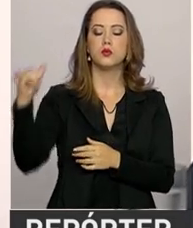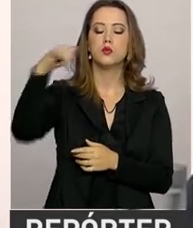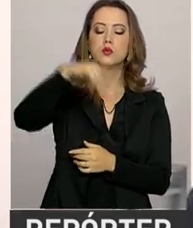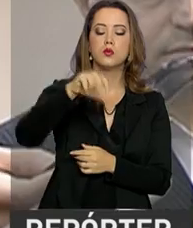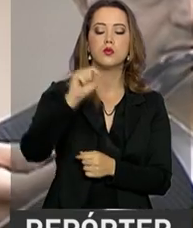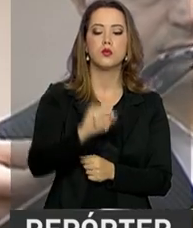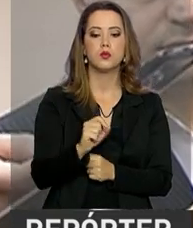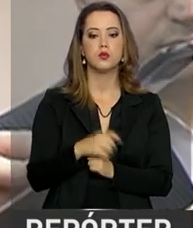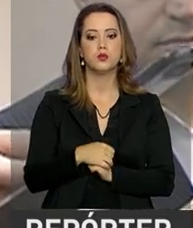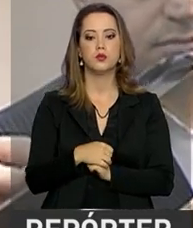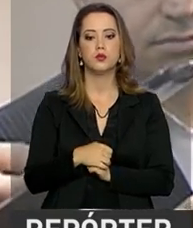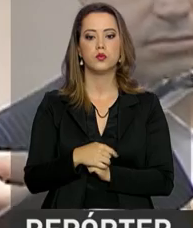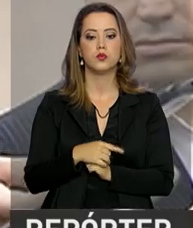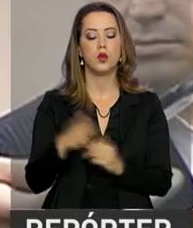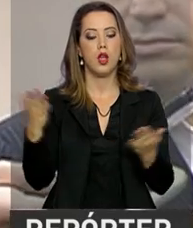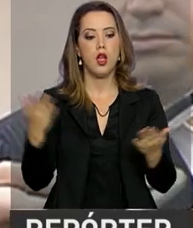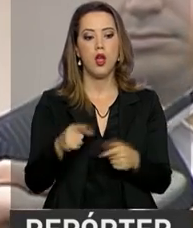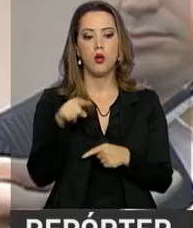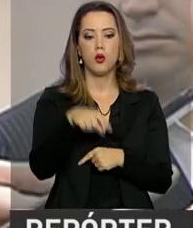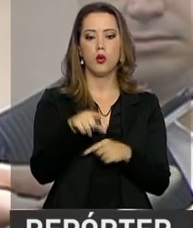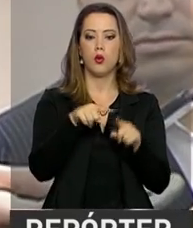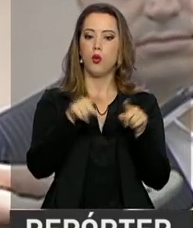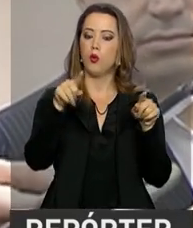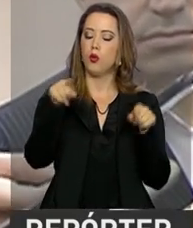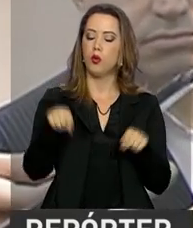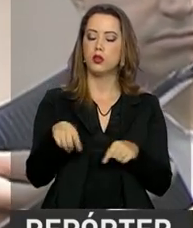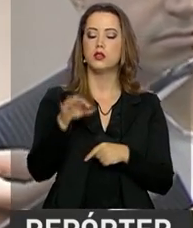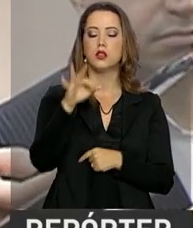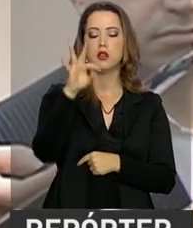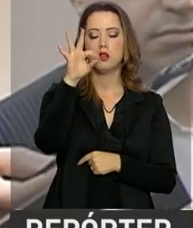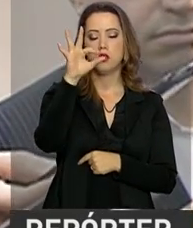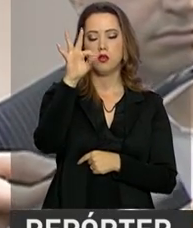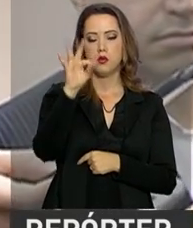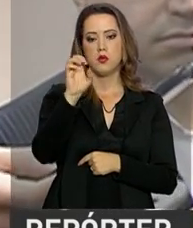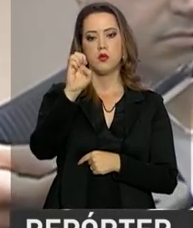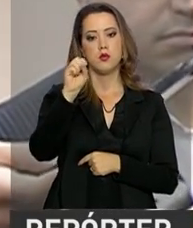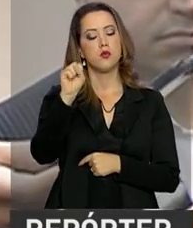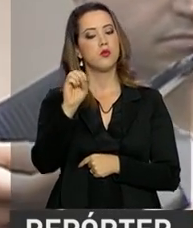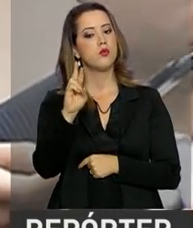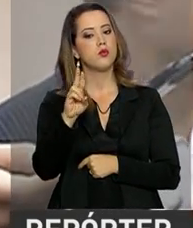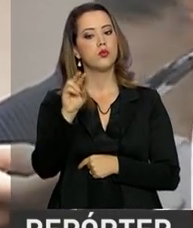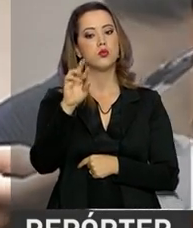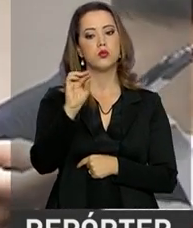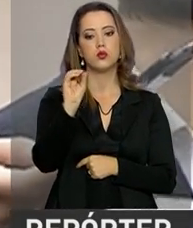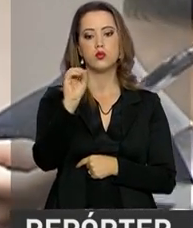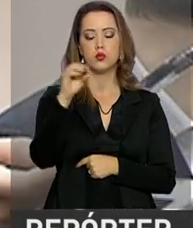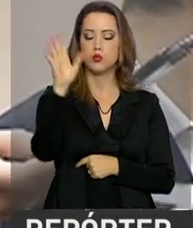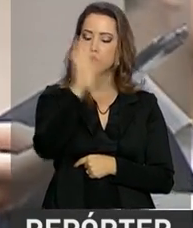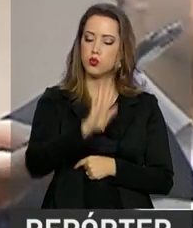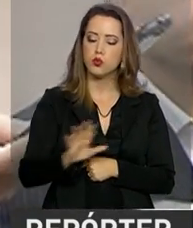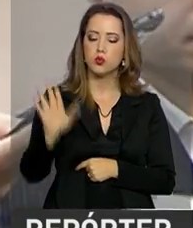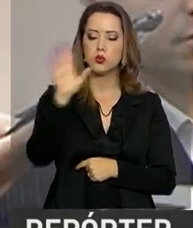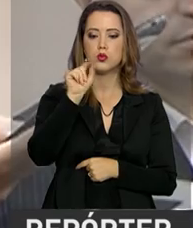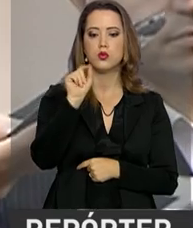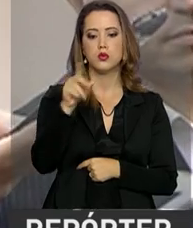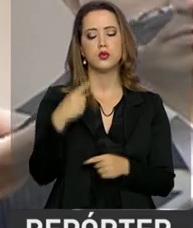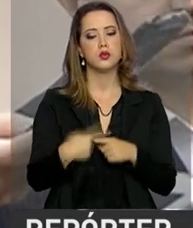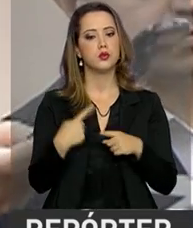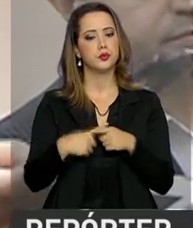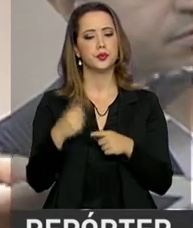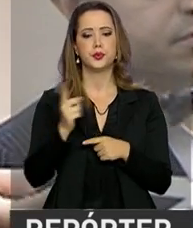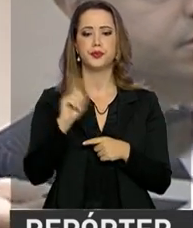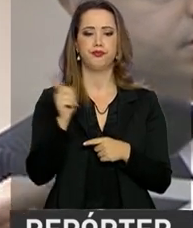concedidos quem entra é o tesouro Então eu acho que situação que está não é um não é não é